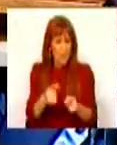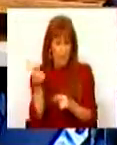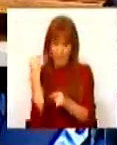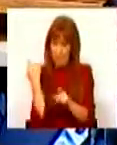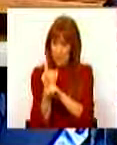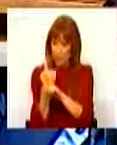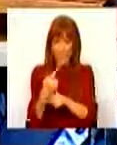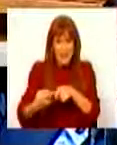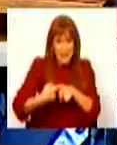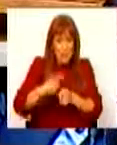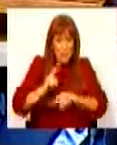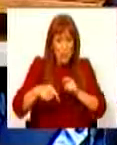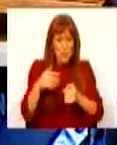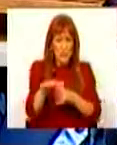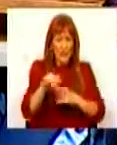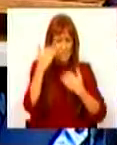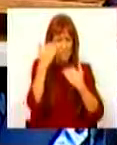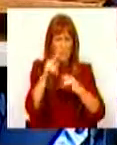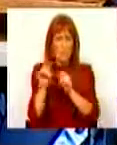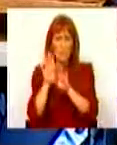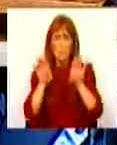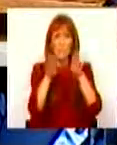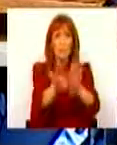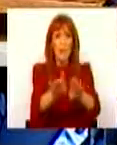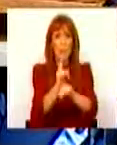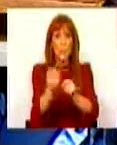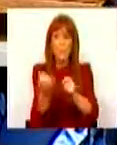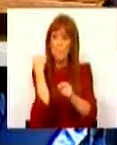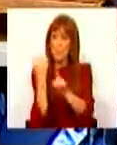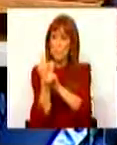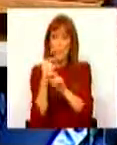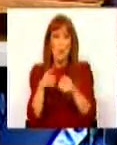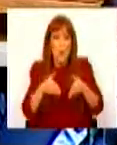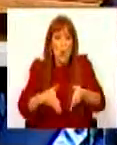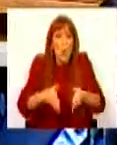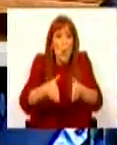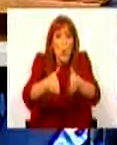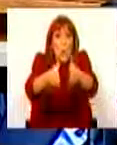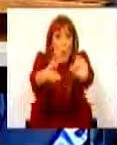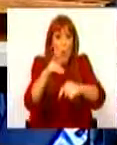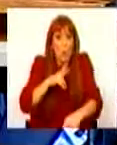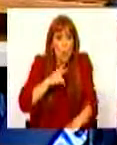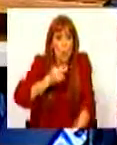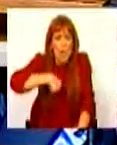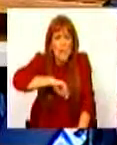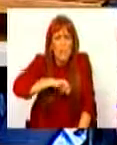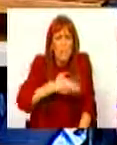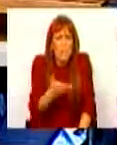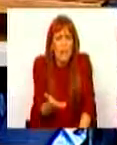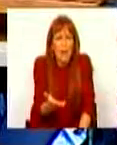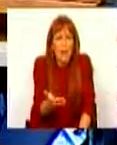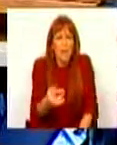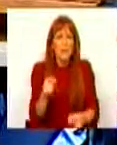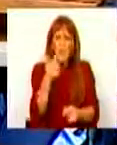mercadorias, o que nos interessa efetivamente é a bitola ibérica? Porque do ponto de vista de mercadorias, o grande corredor é o corredor Portugal-Espanha?